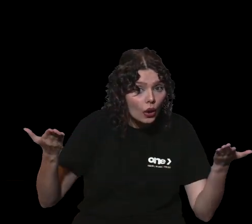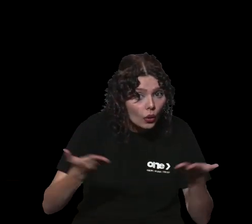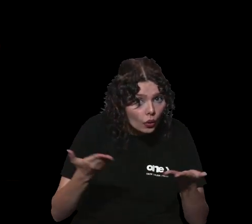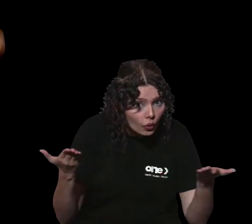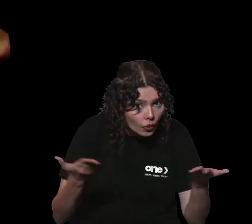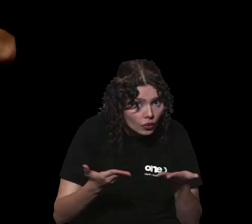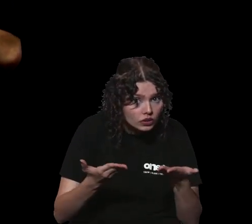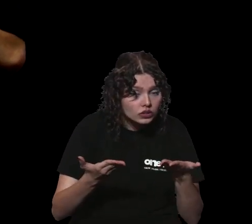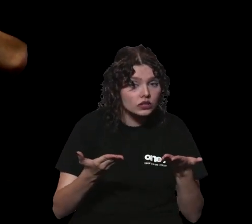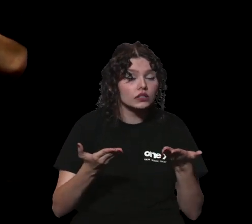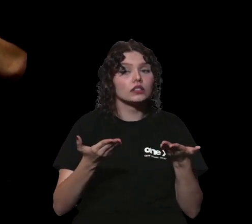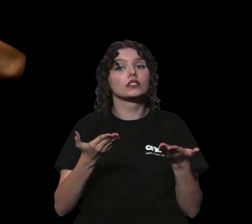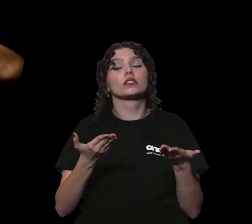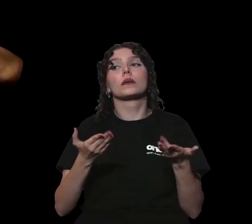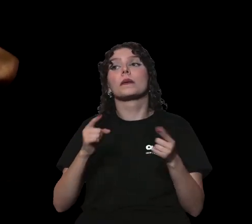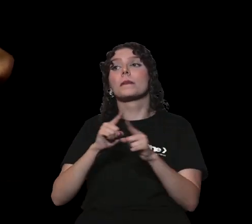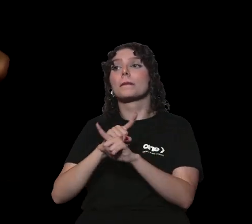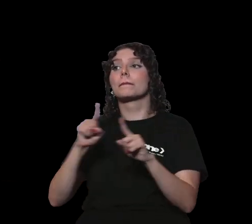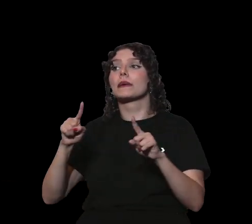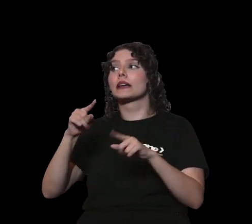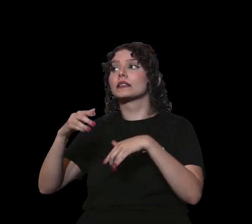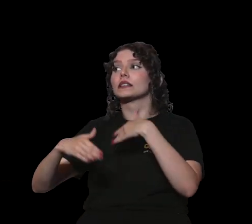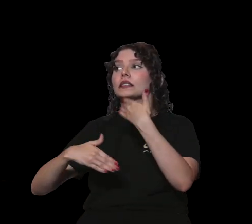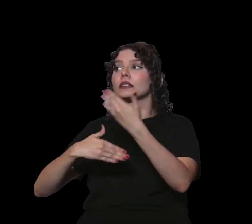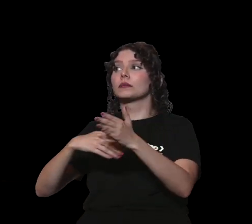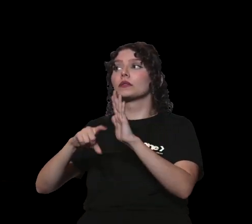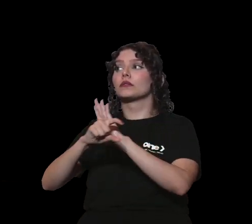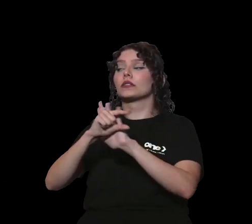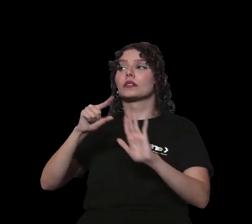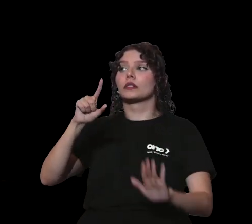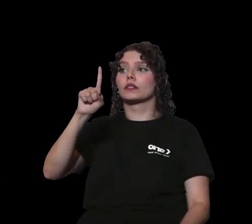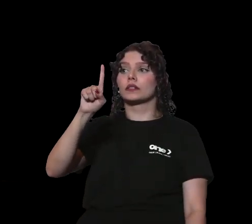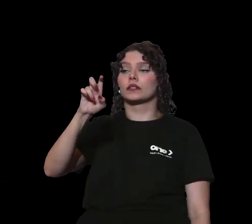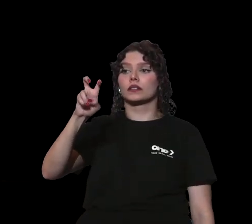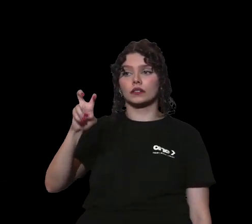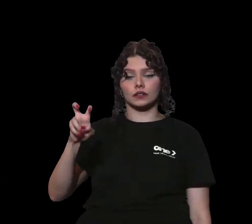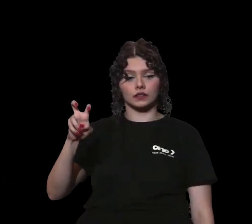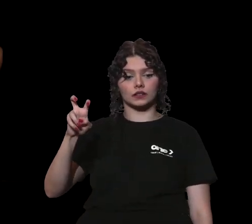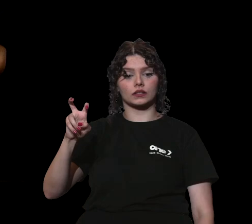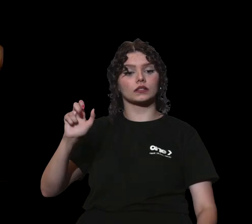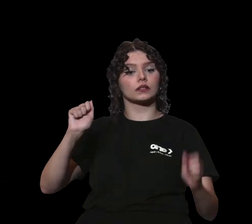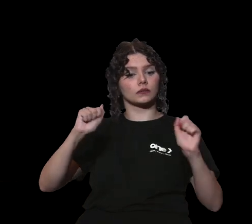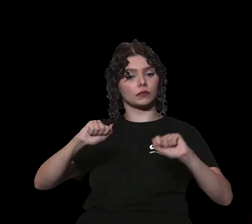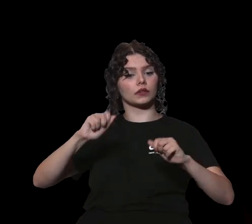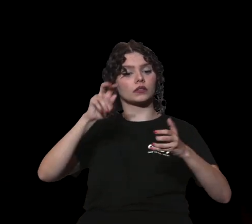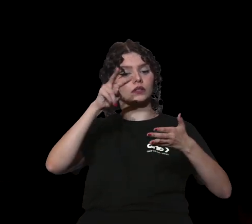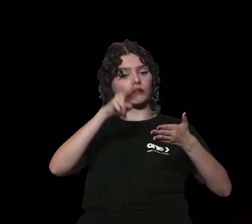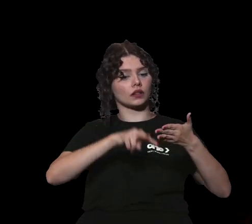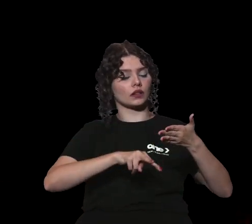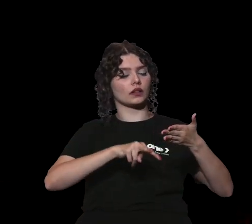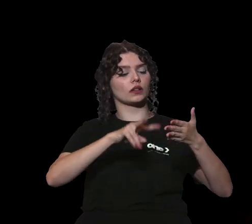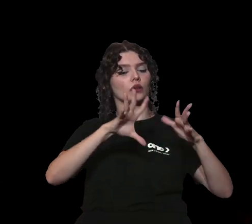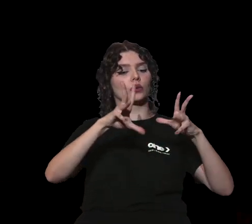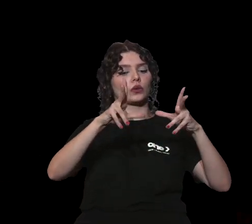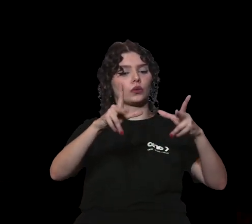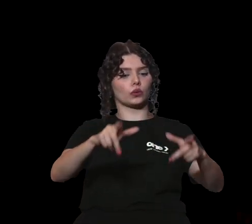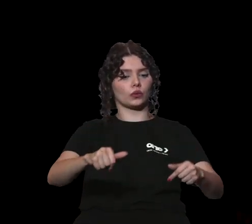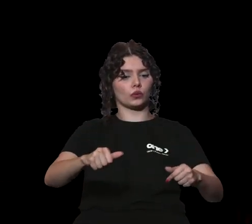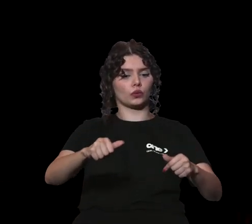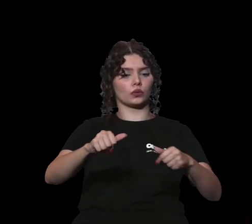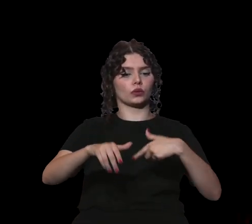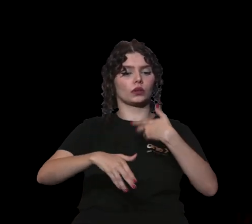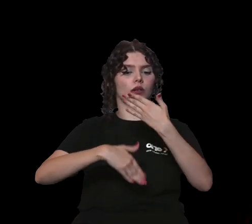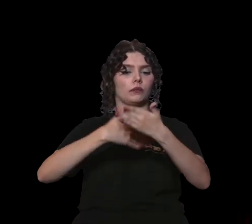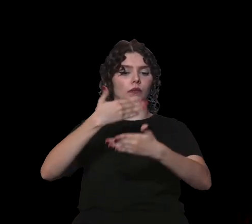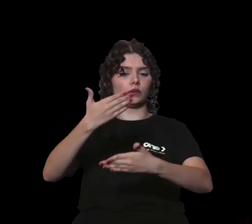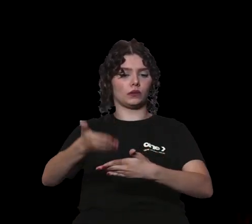conseguiu trazer a arca. Mas depois do versículo 15, que foi até onde a gente leu, você pode ler depois em casa, 1 Crônicas 16, 7